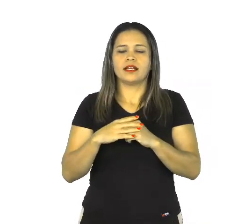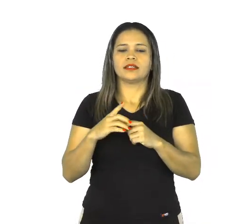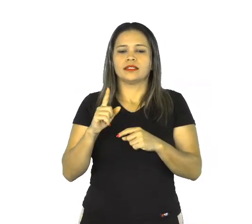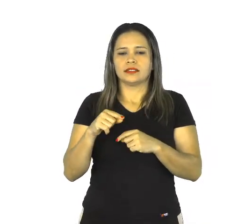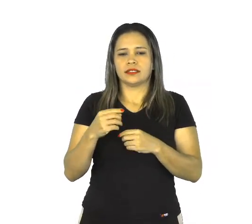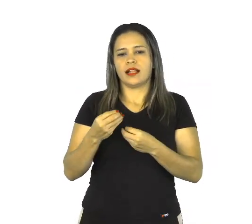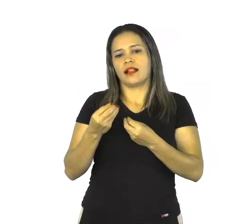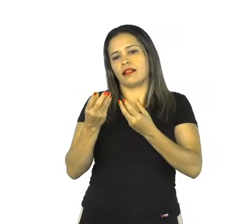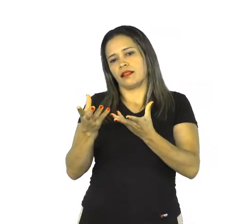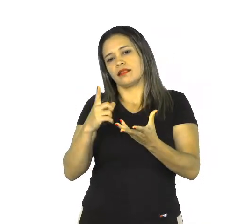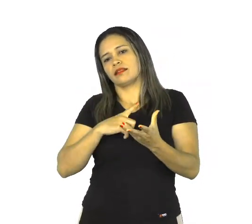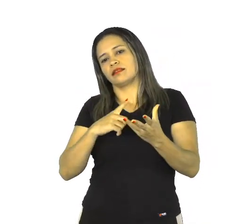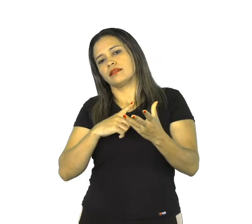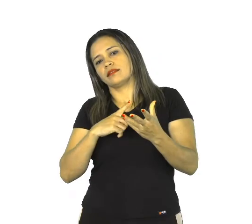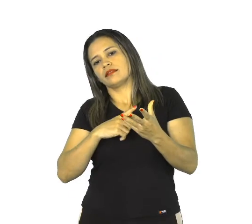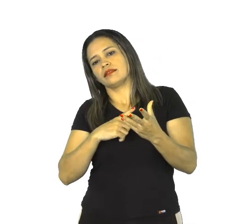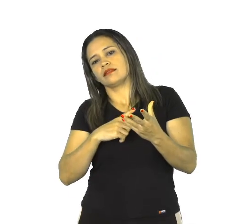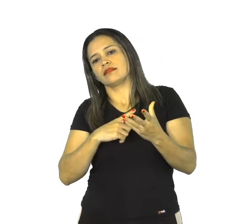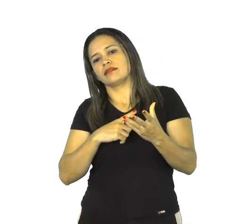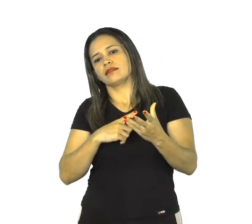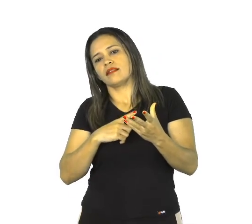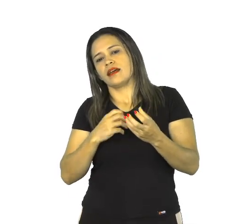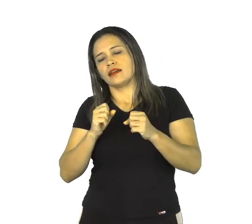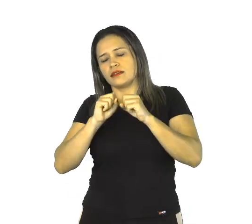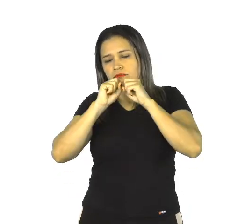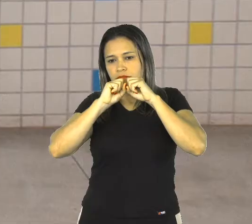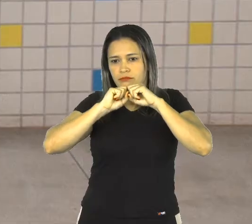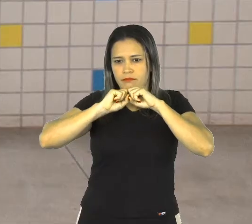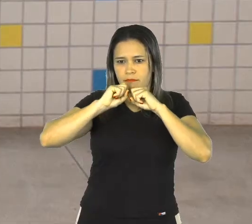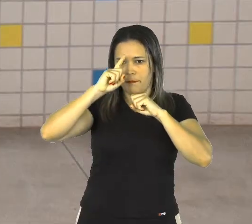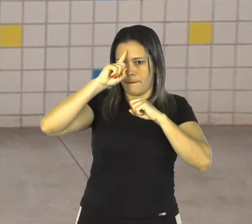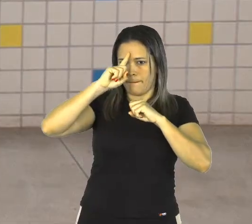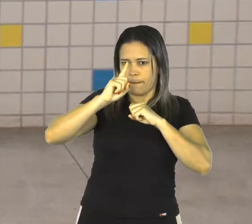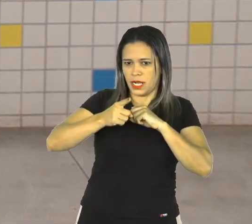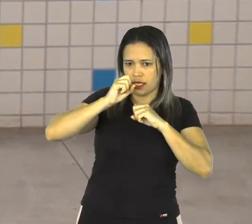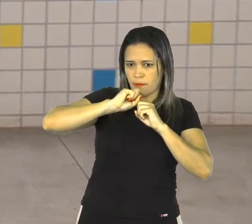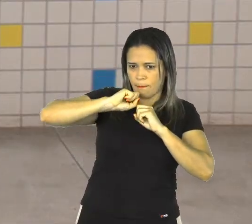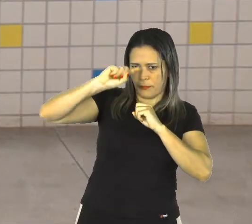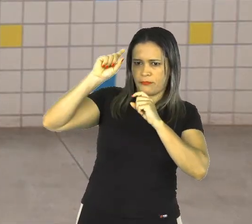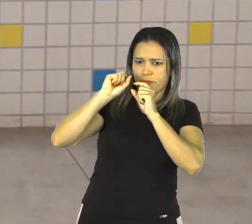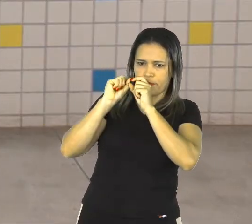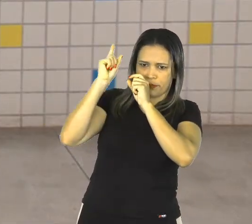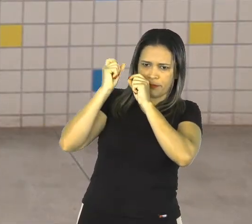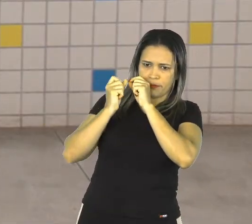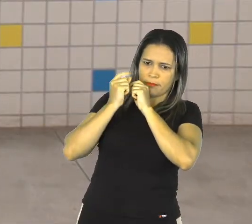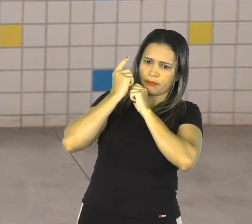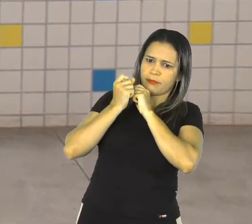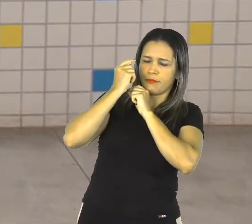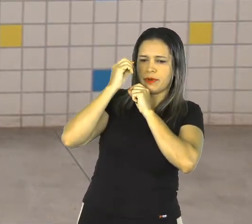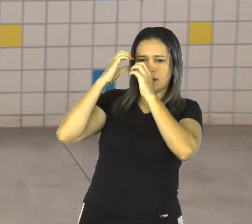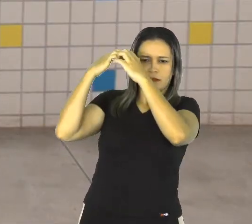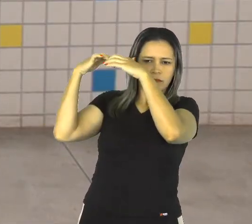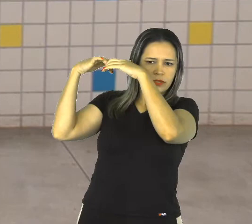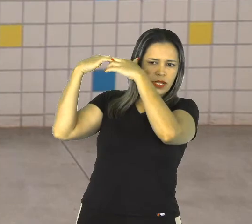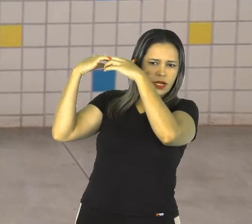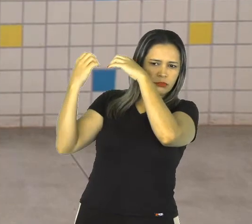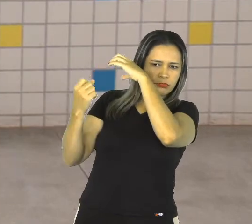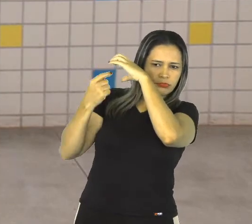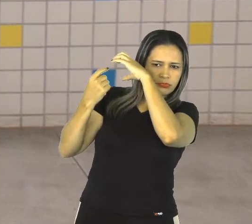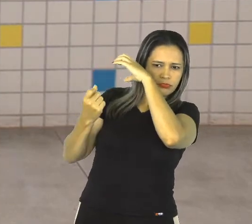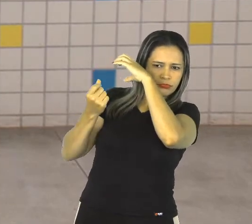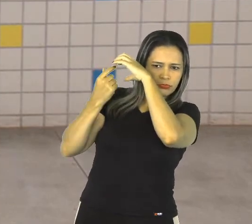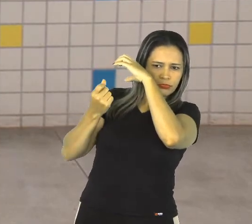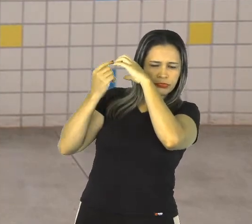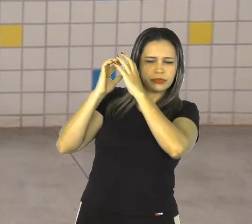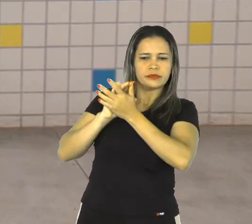Ela tem um tecido nervoso que transmite a informação para o cérebro. E esse tecido nervoso existe em duas células, que são chamadas